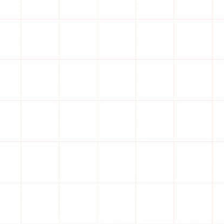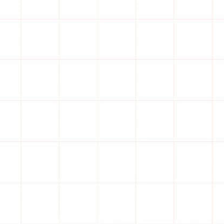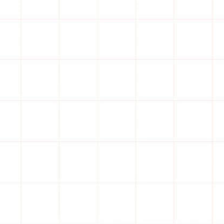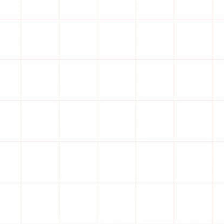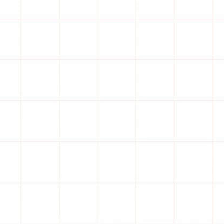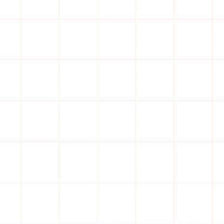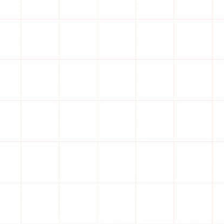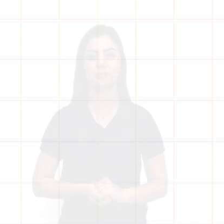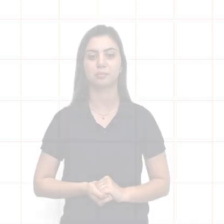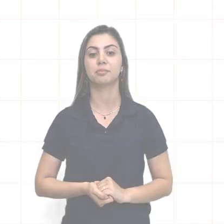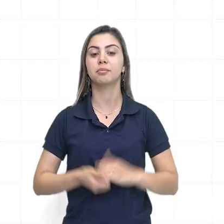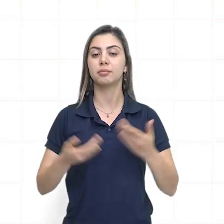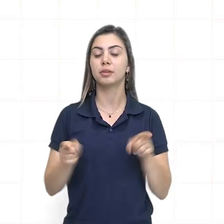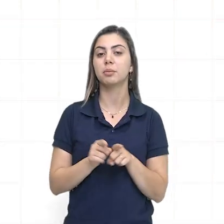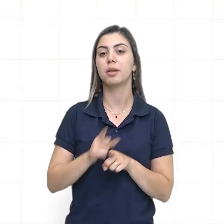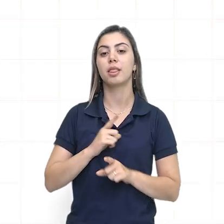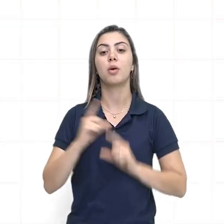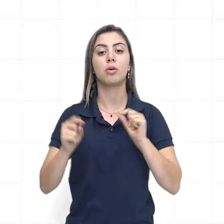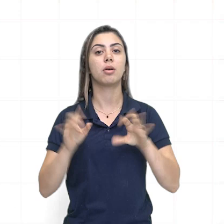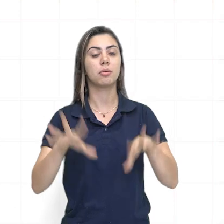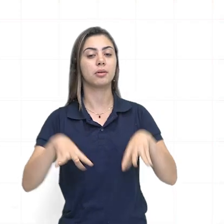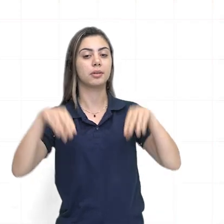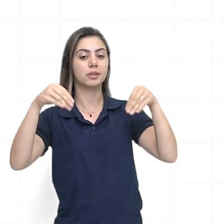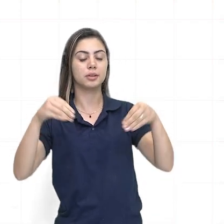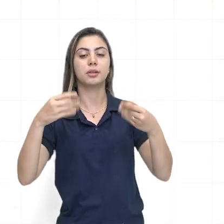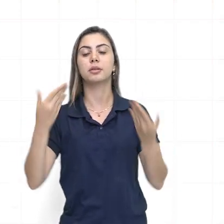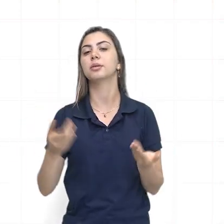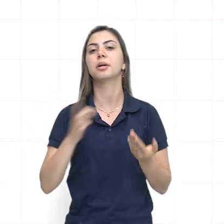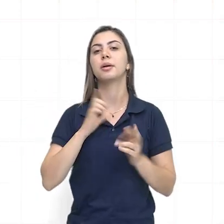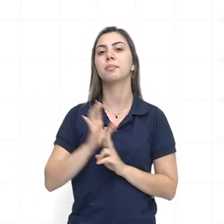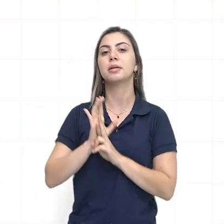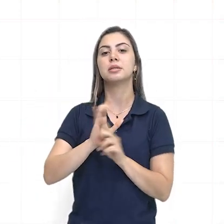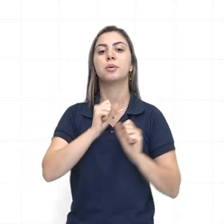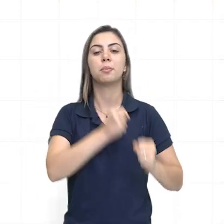fortaleza, né, representando a fragmentação do poder